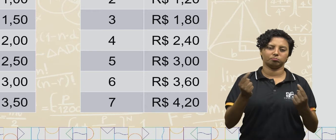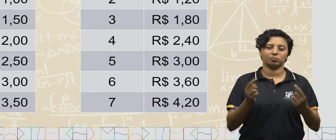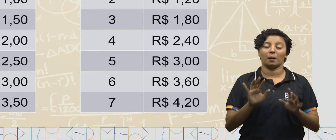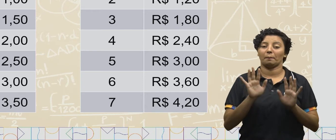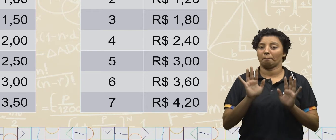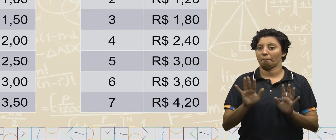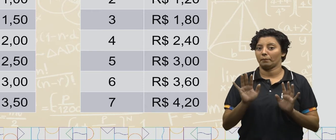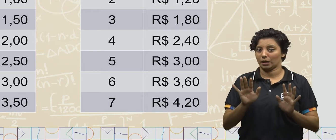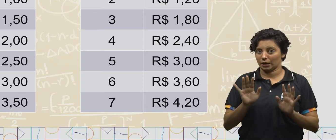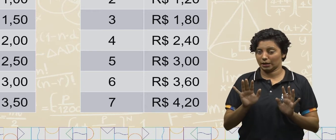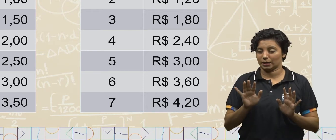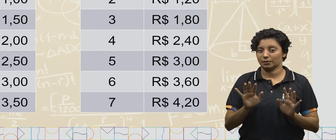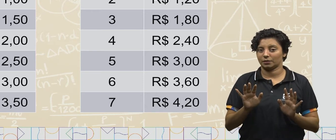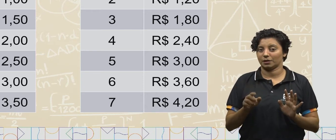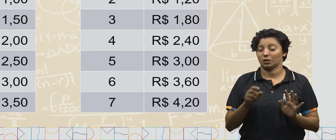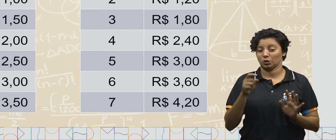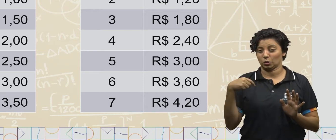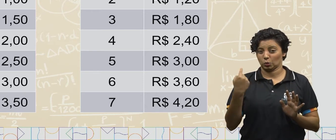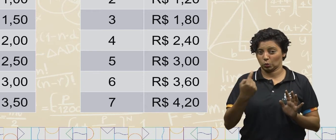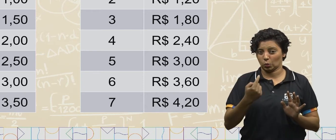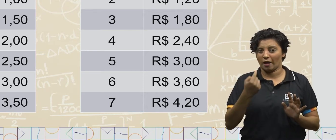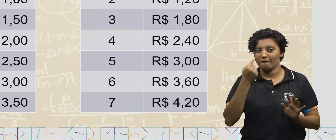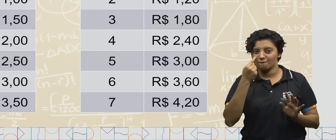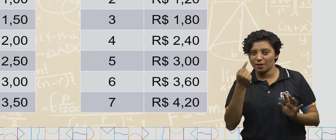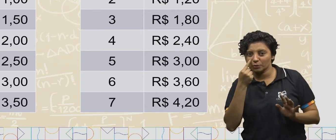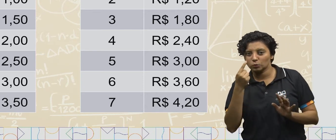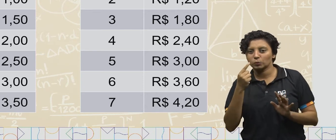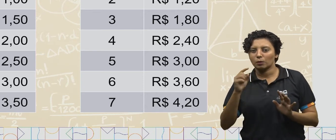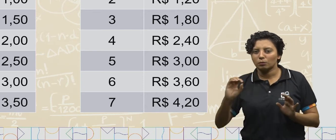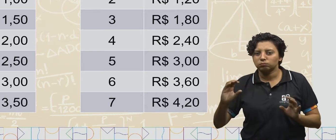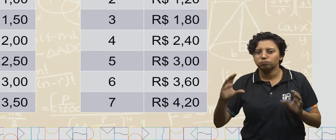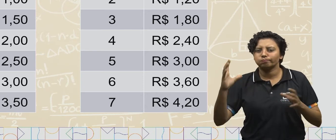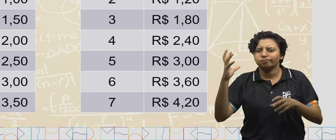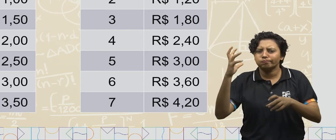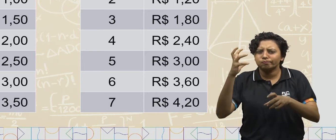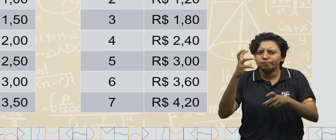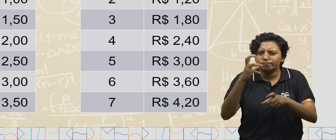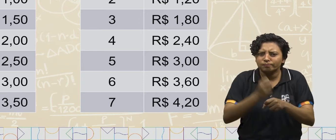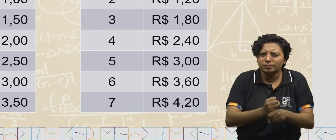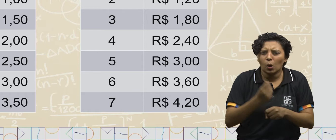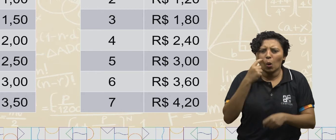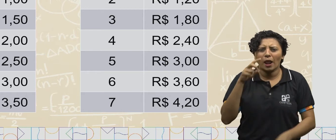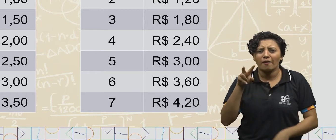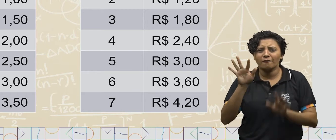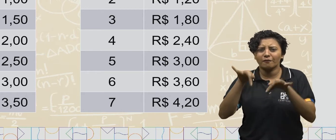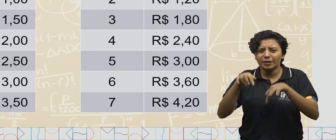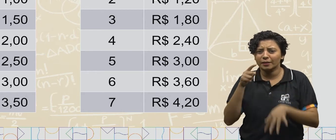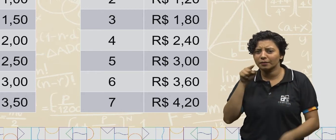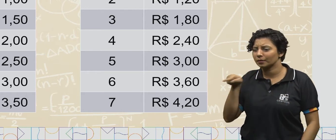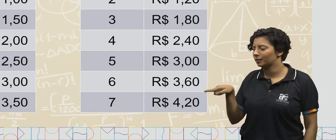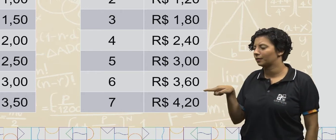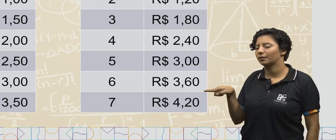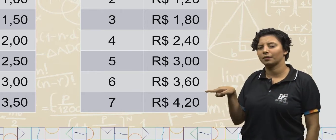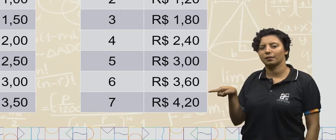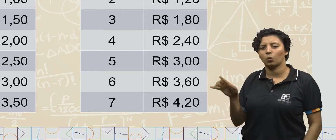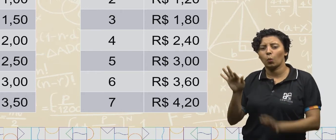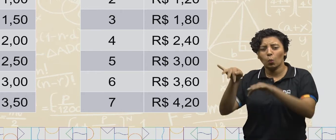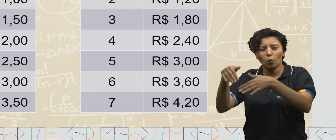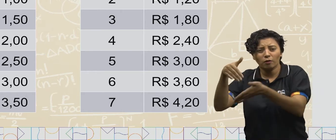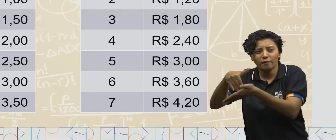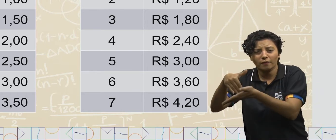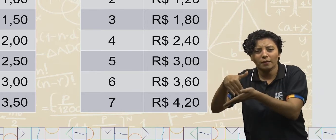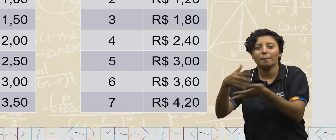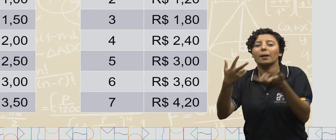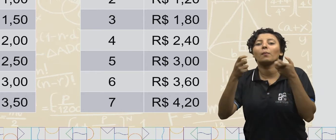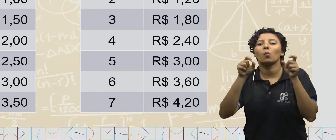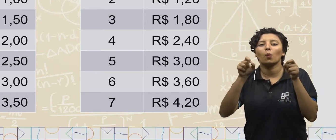No entanto, quando conferimos o preço final, olhe lá embaixo. Isso! Podemos perceber